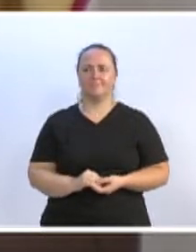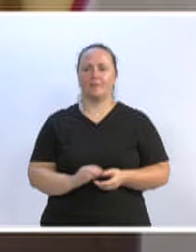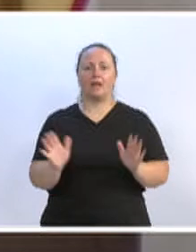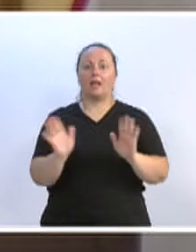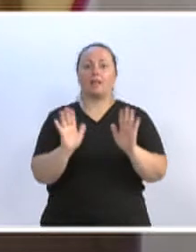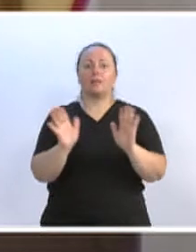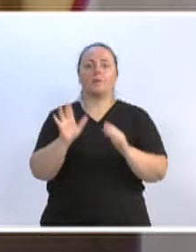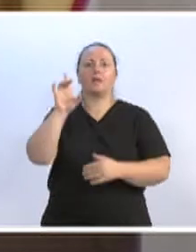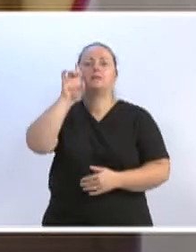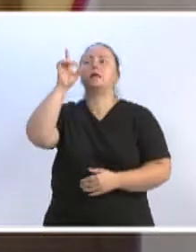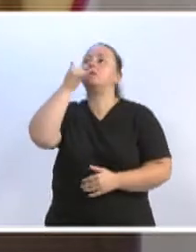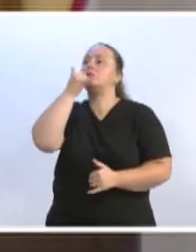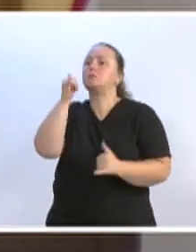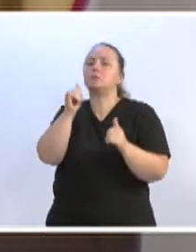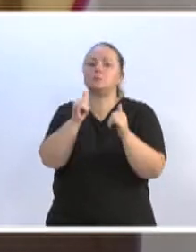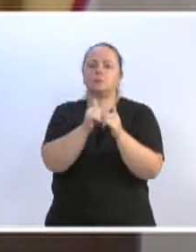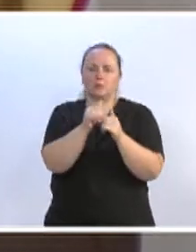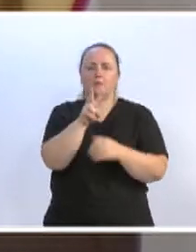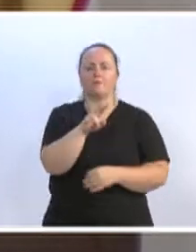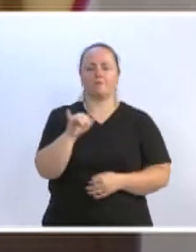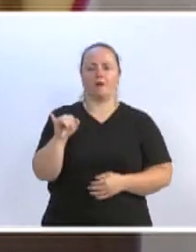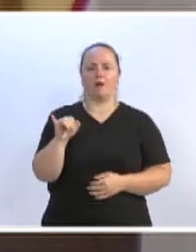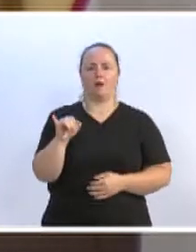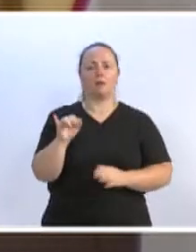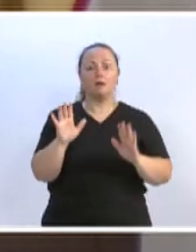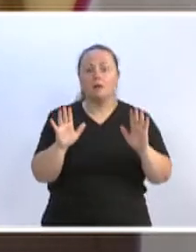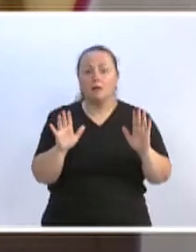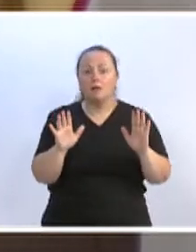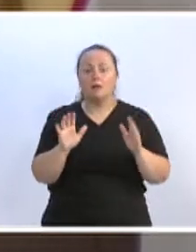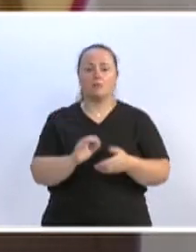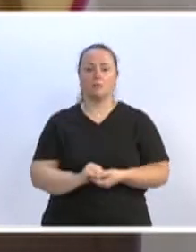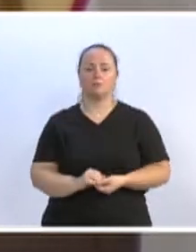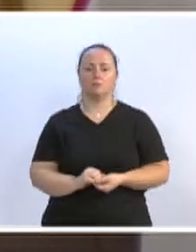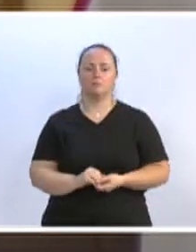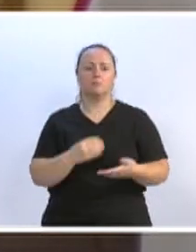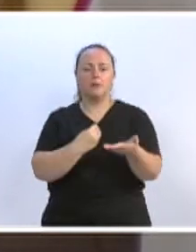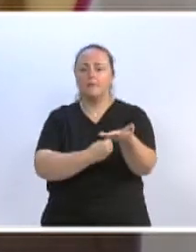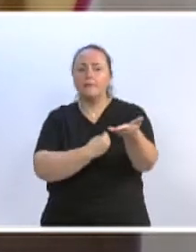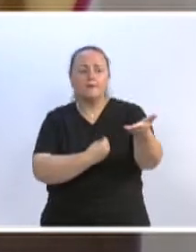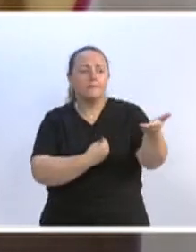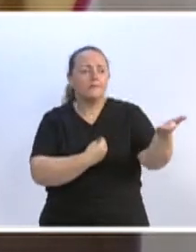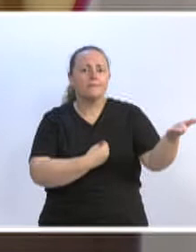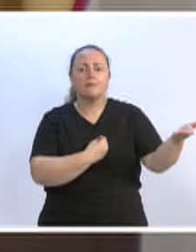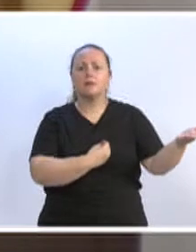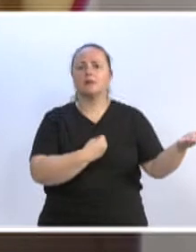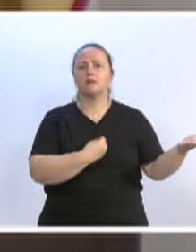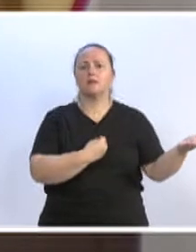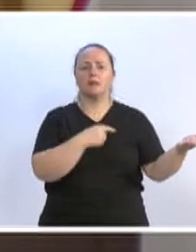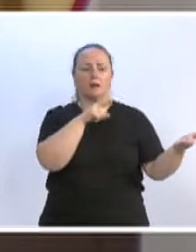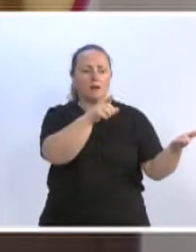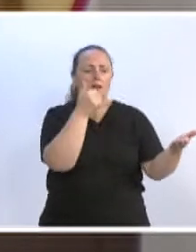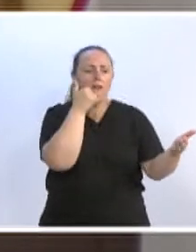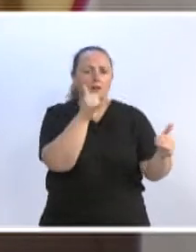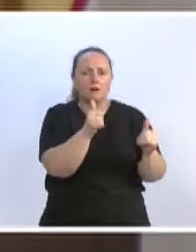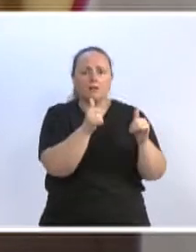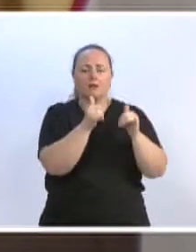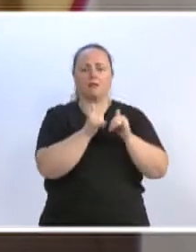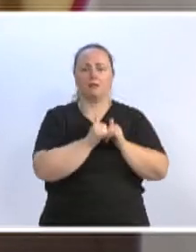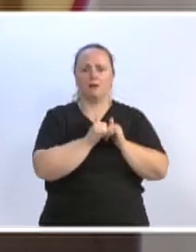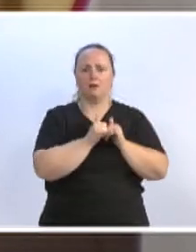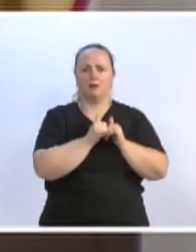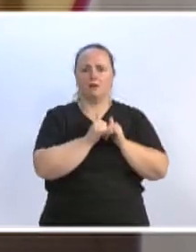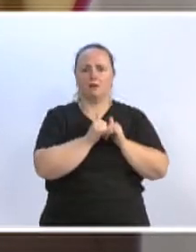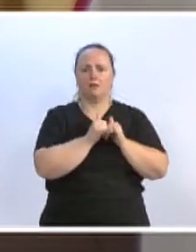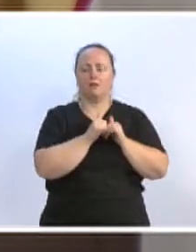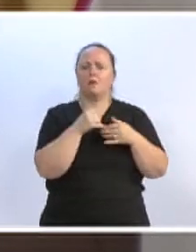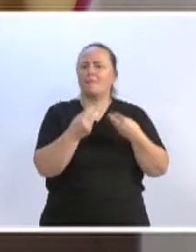pode me perdoar. Se trata de terceiros, é a vida daquele, só aquele pode me perdoar se eu cometer